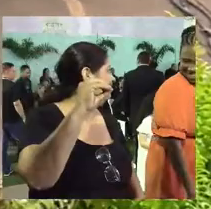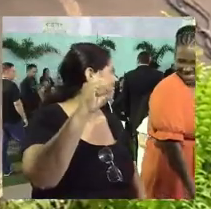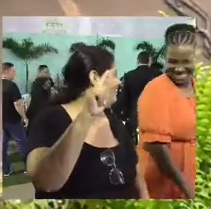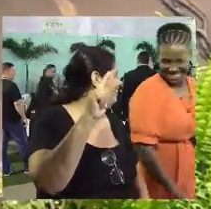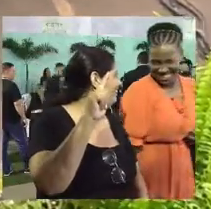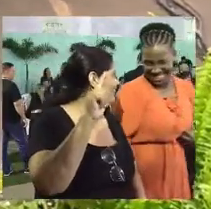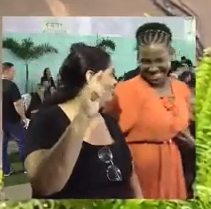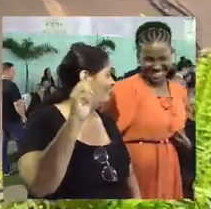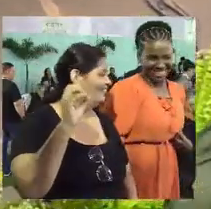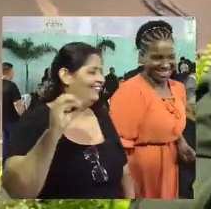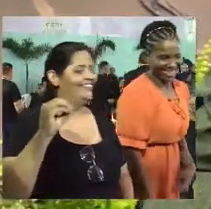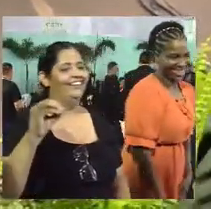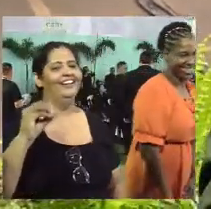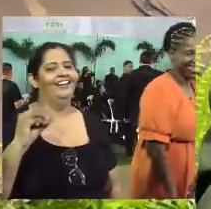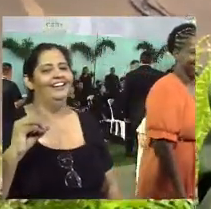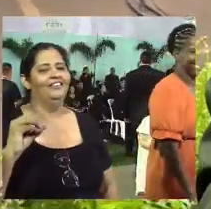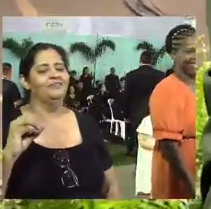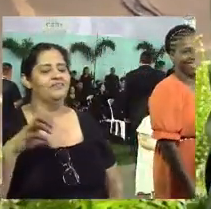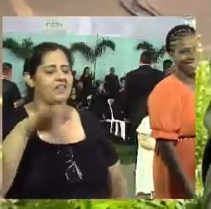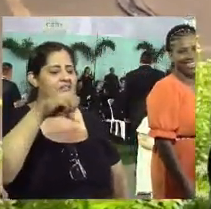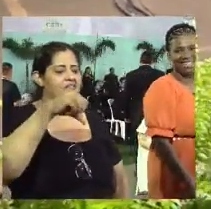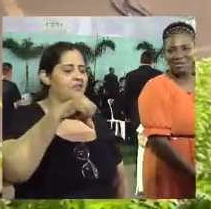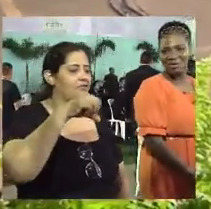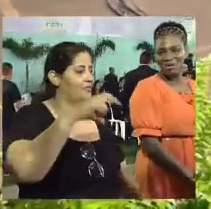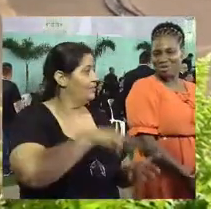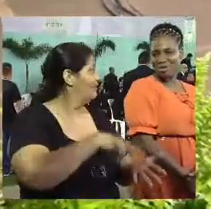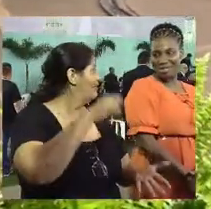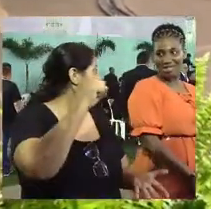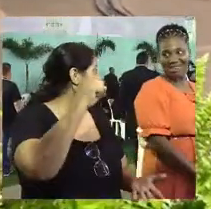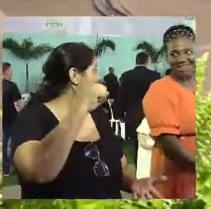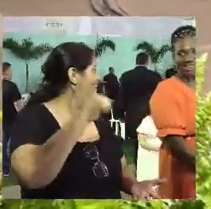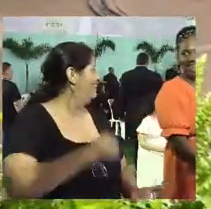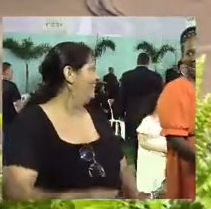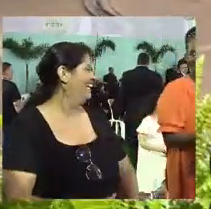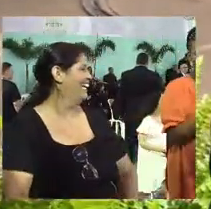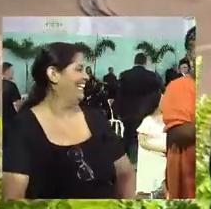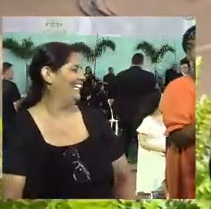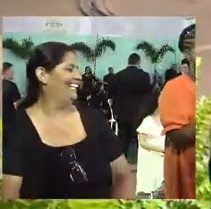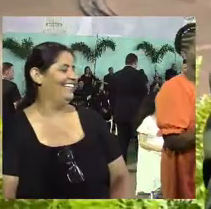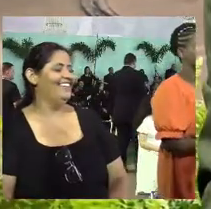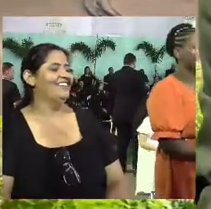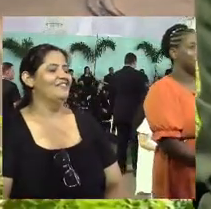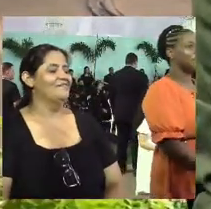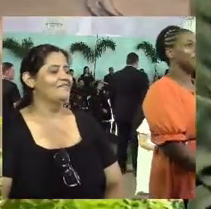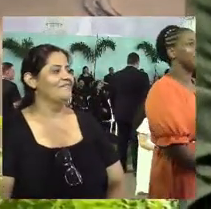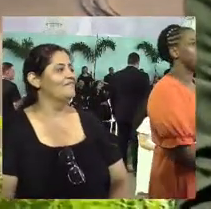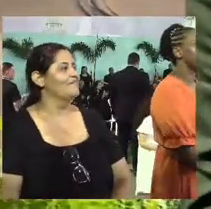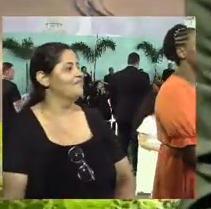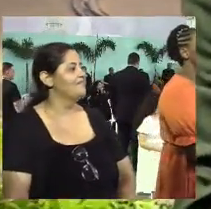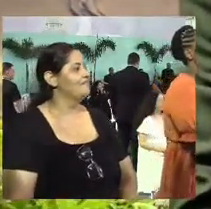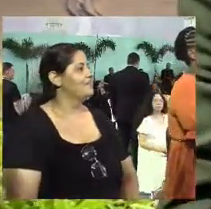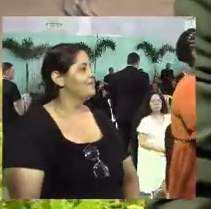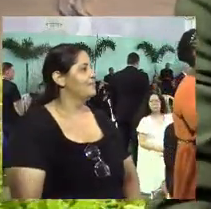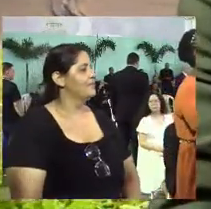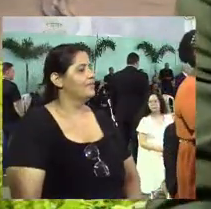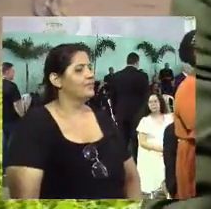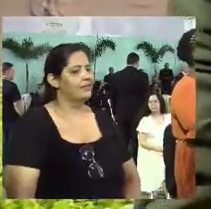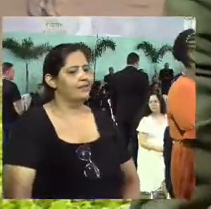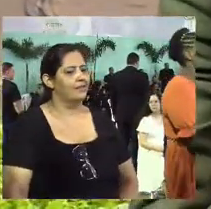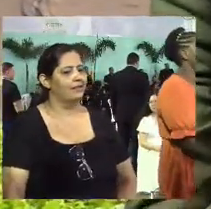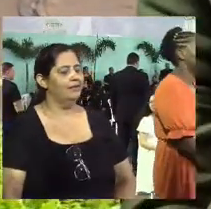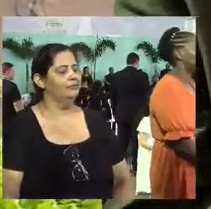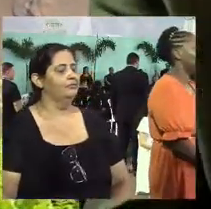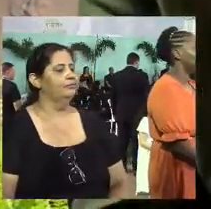só na noite de hoje 108 pessoas pessoas pela internet pessoas durante a ministração pessoas que foram